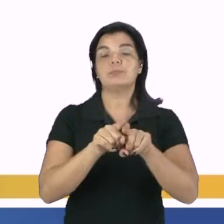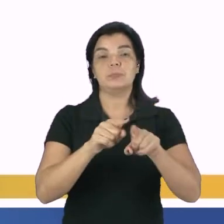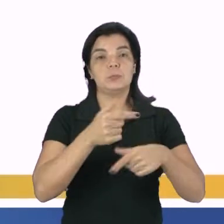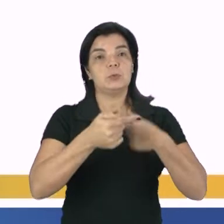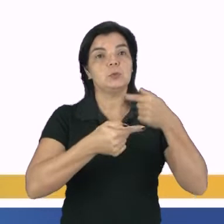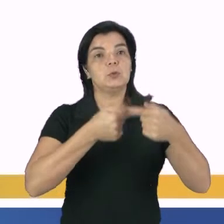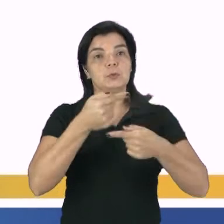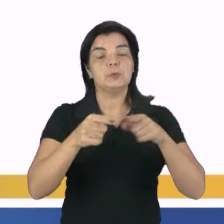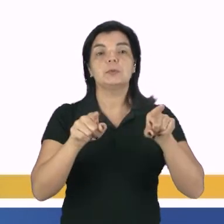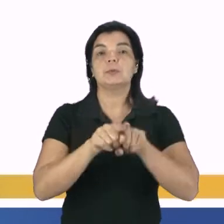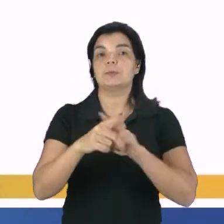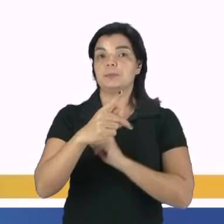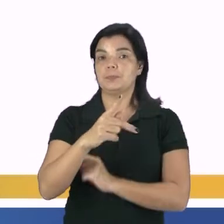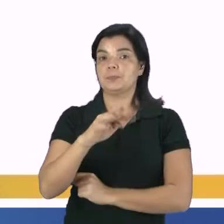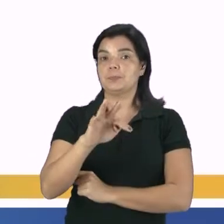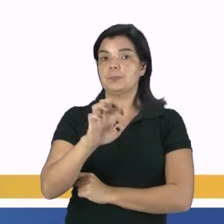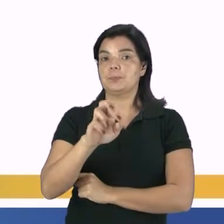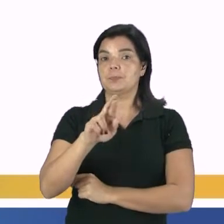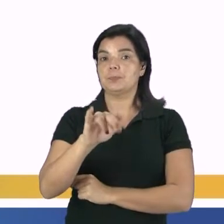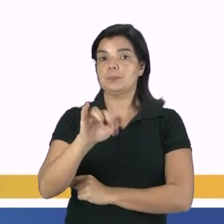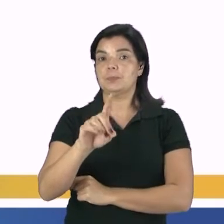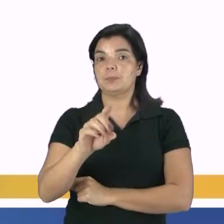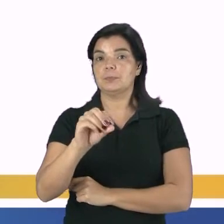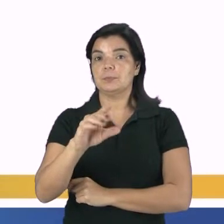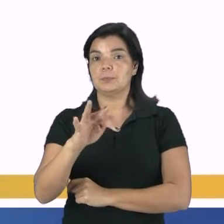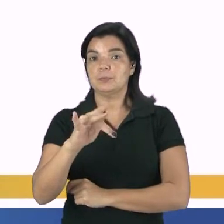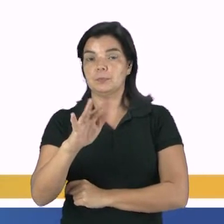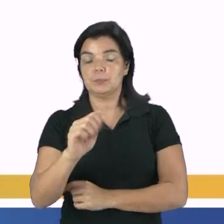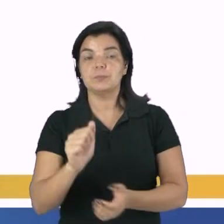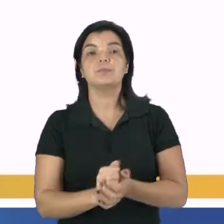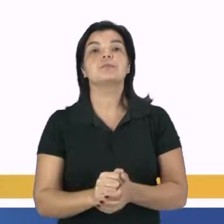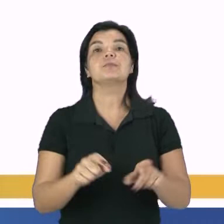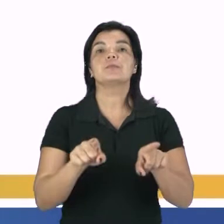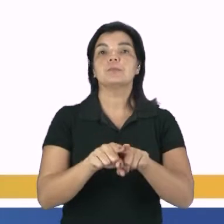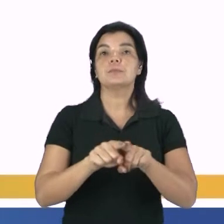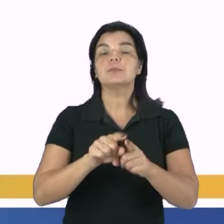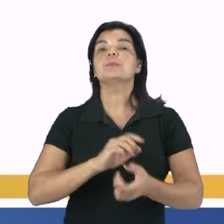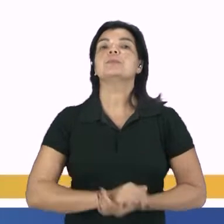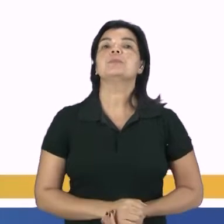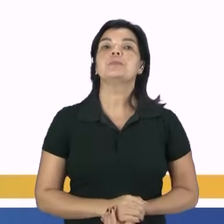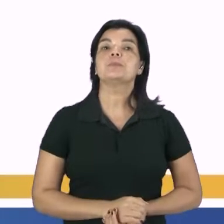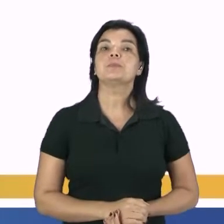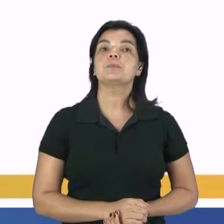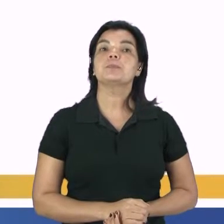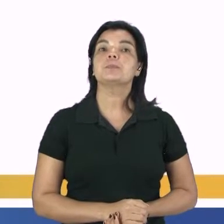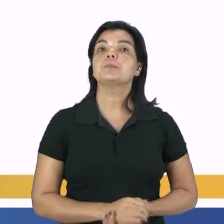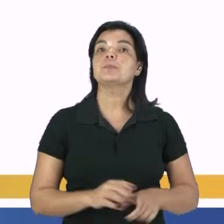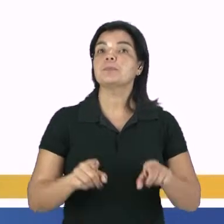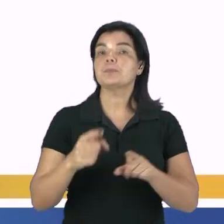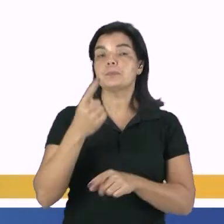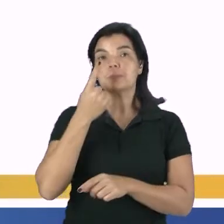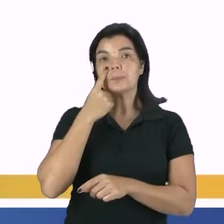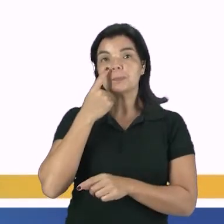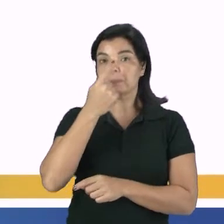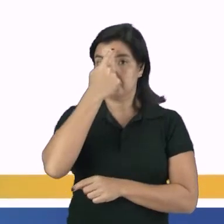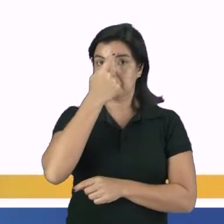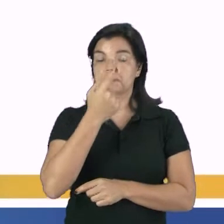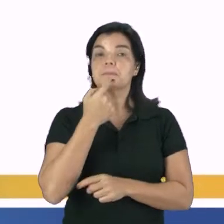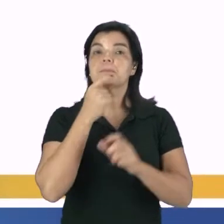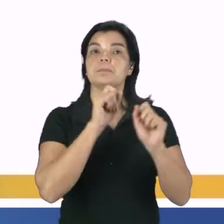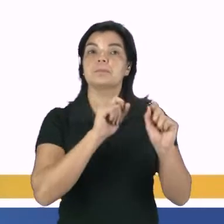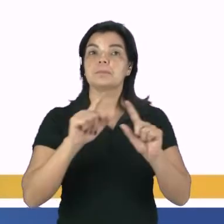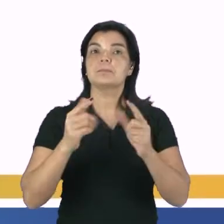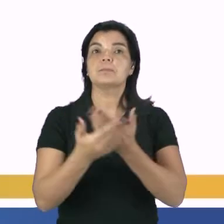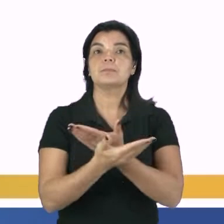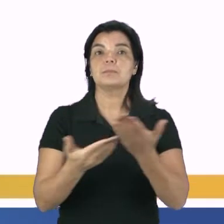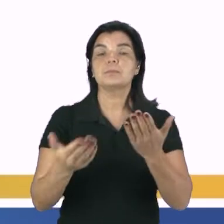das pteridófitas, principalmente com o ciclo da selaginela. Aí no Pinus silvestris, que é essa imagem que está aparecendo para